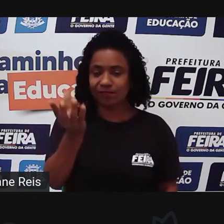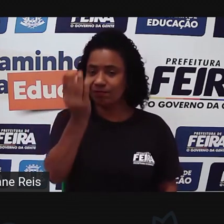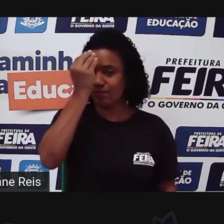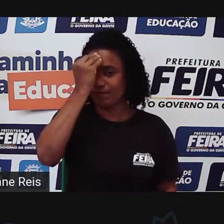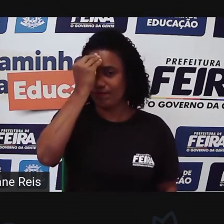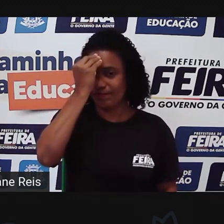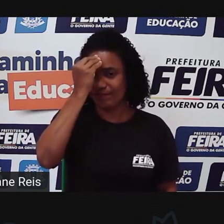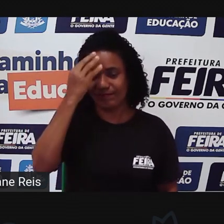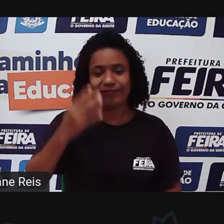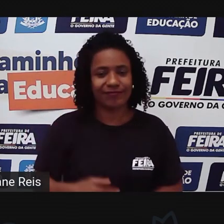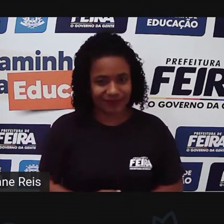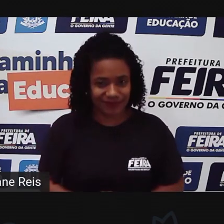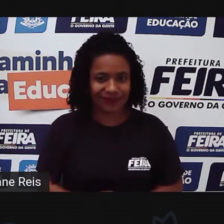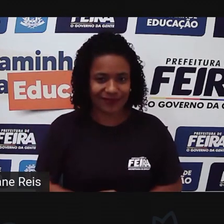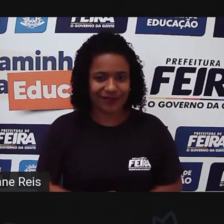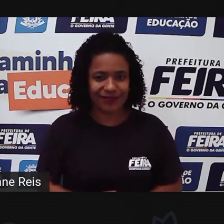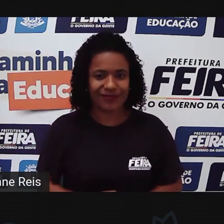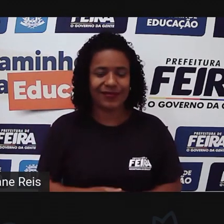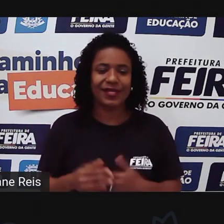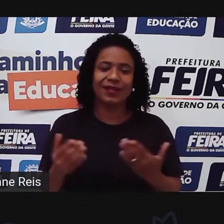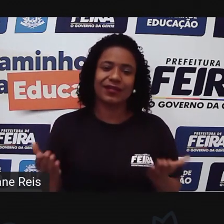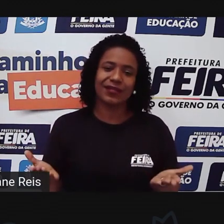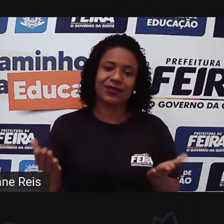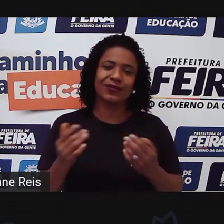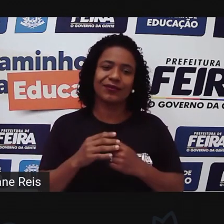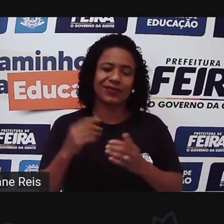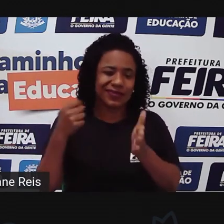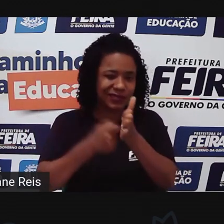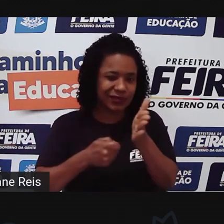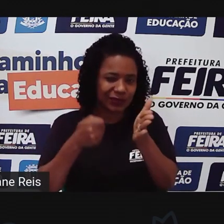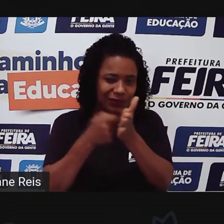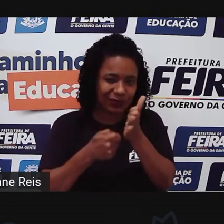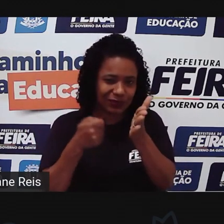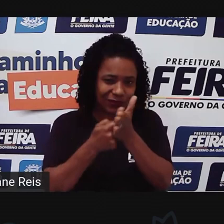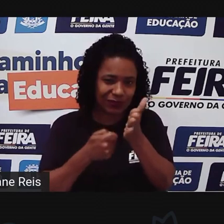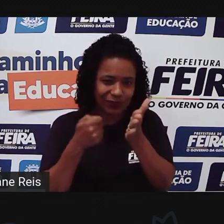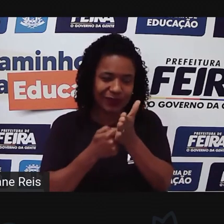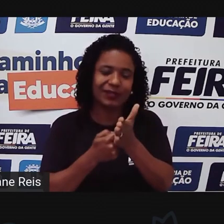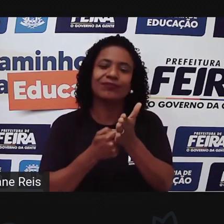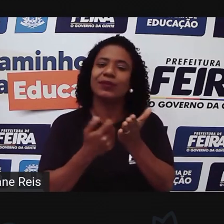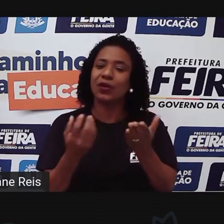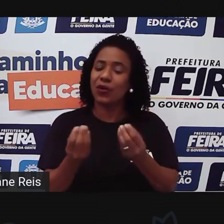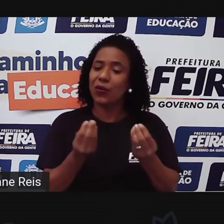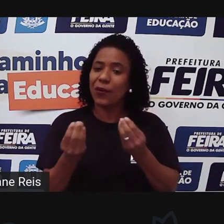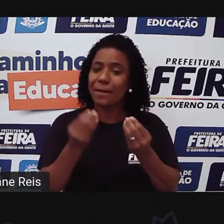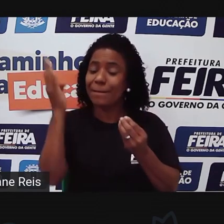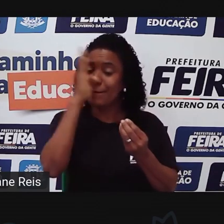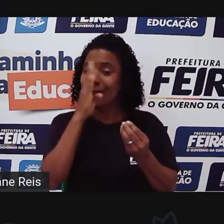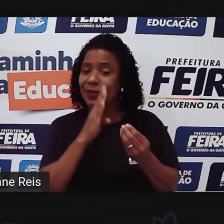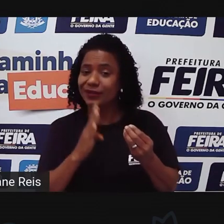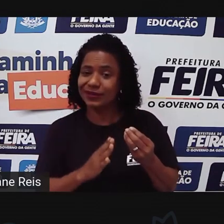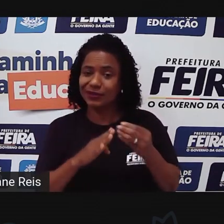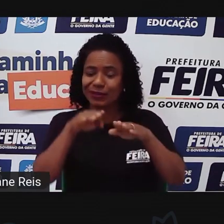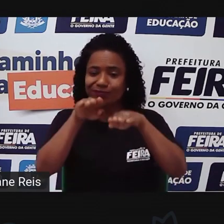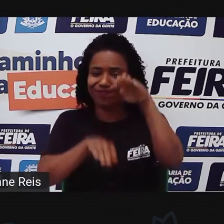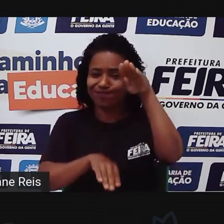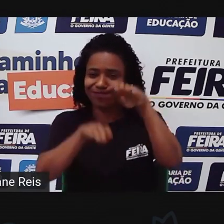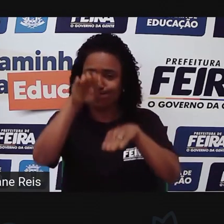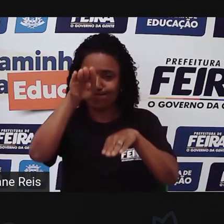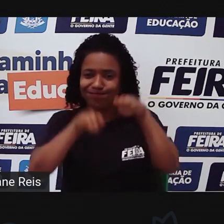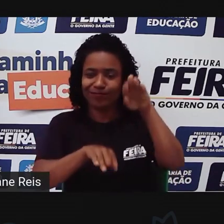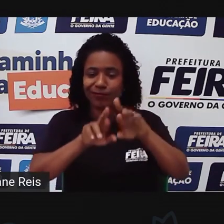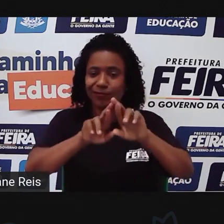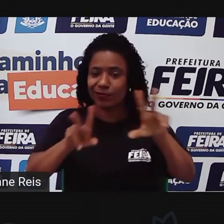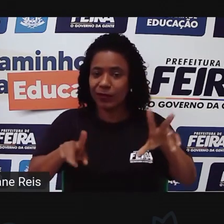Então, parte daí também, o comecinho dessa luta para tentar quebrar a desigualdade no Brasil. A gente precisa estudar, porque a gente